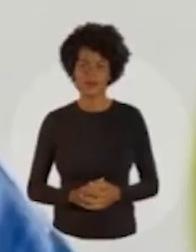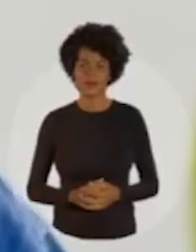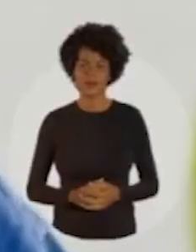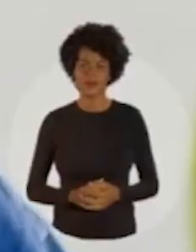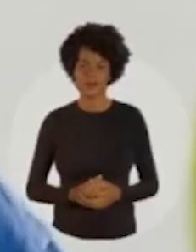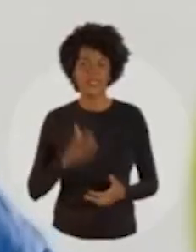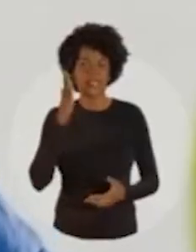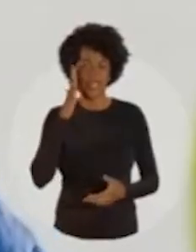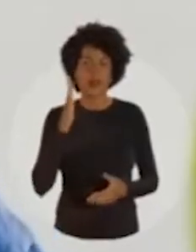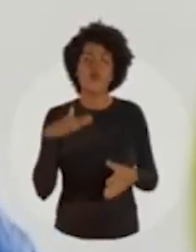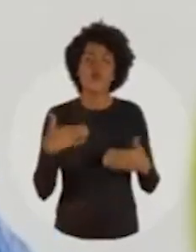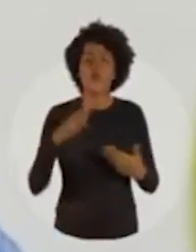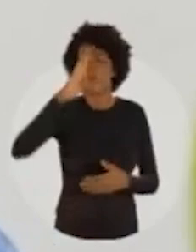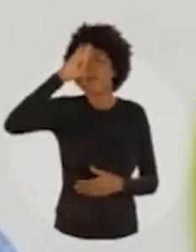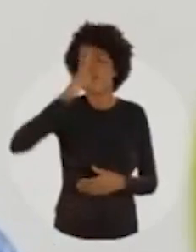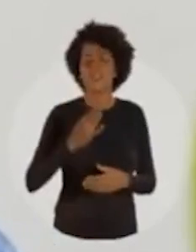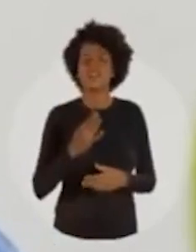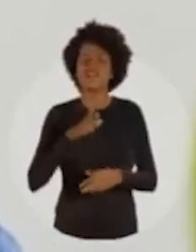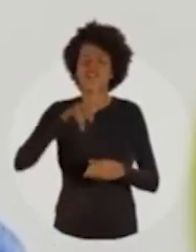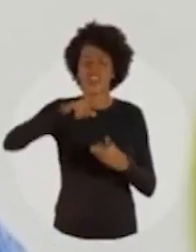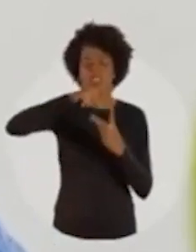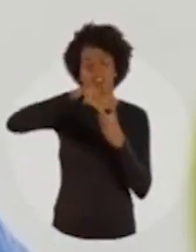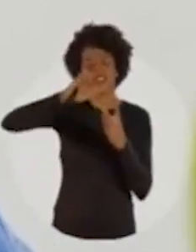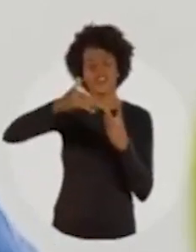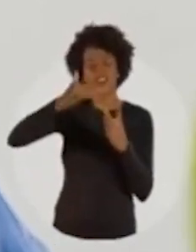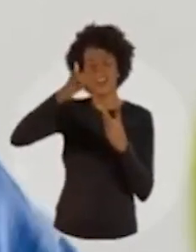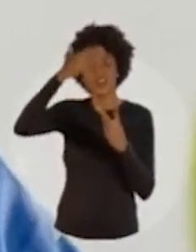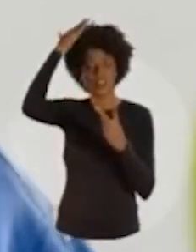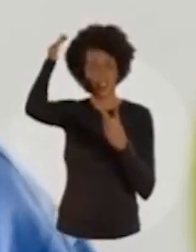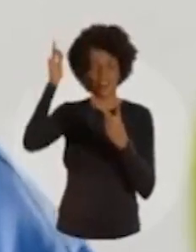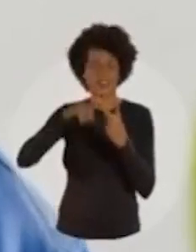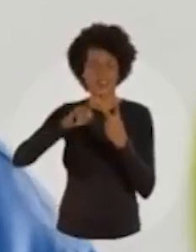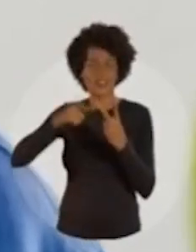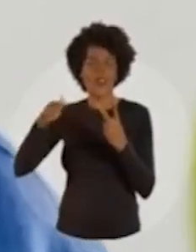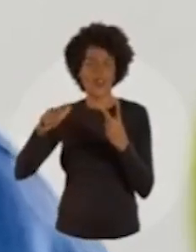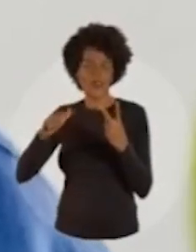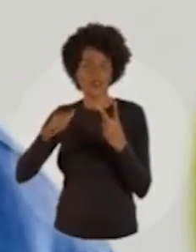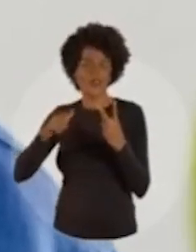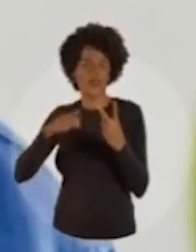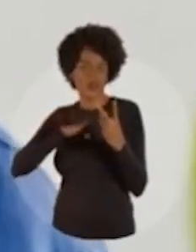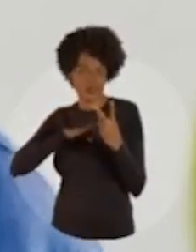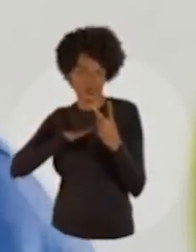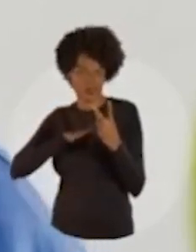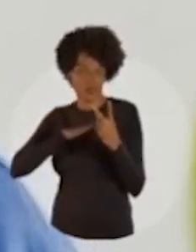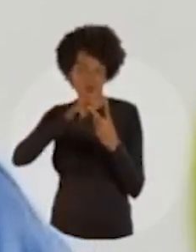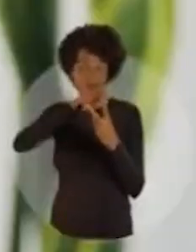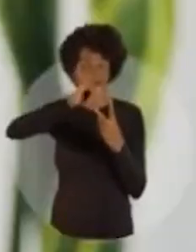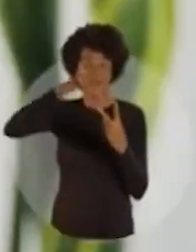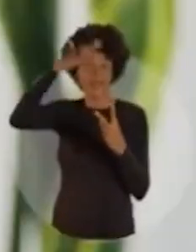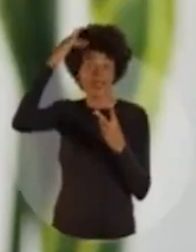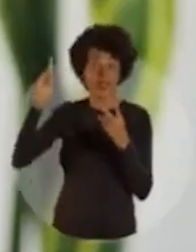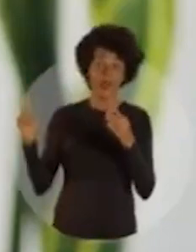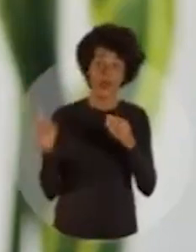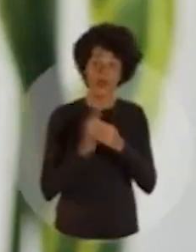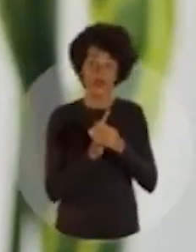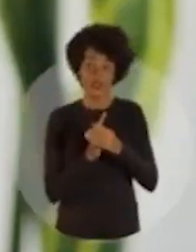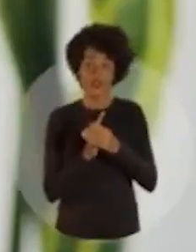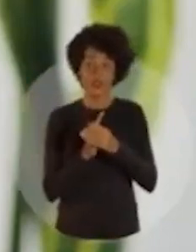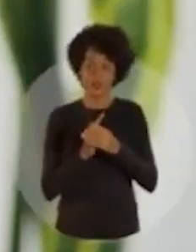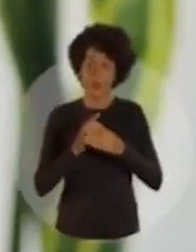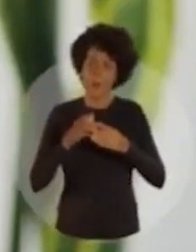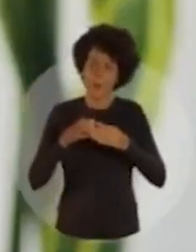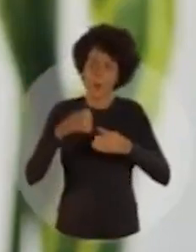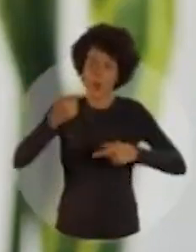sabe qual é a principal diferença entre Jerônimo e o nosso aniversário é que Jerônimo faz parte de um grupo